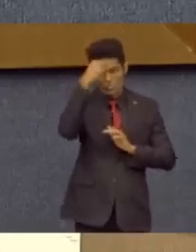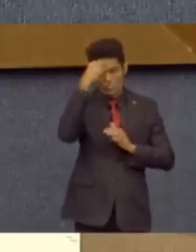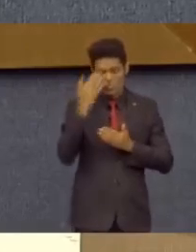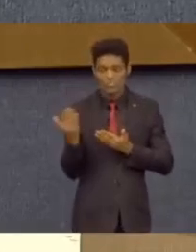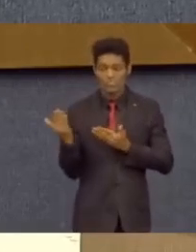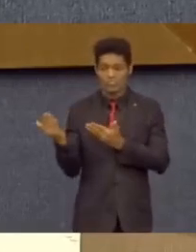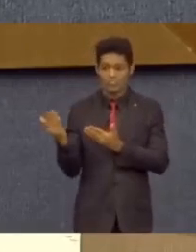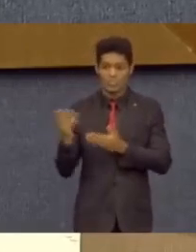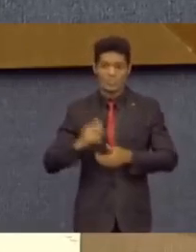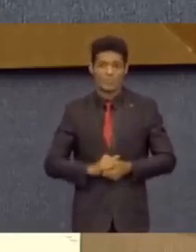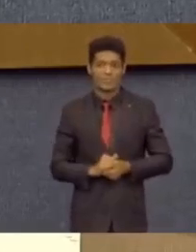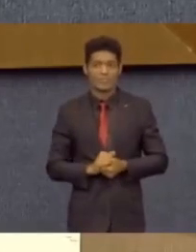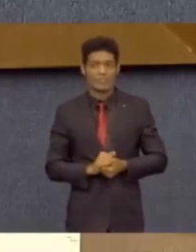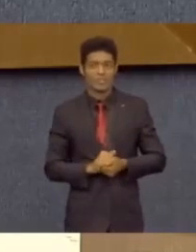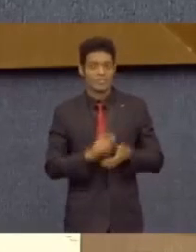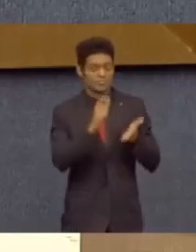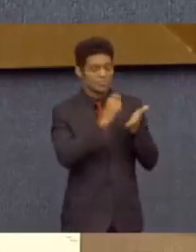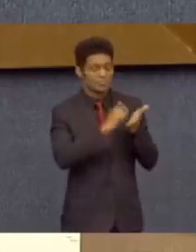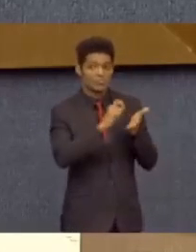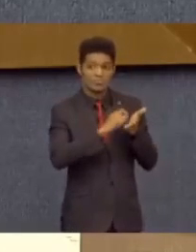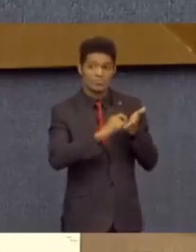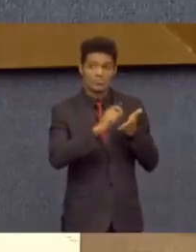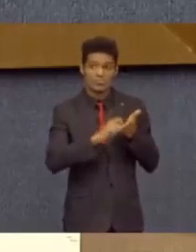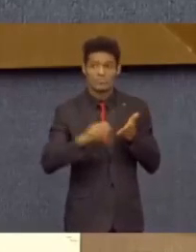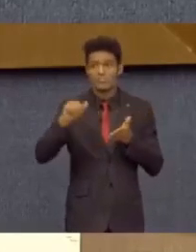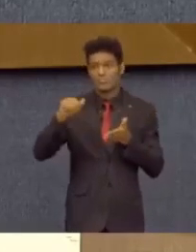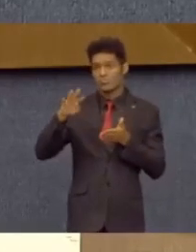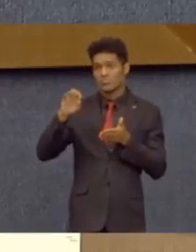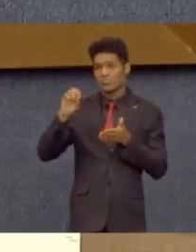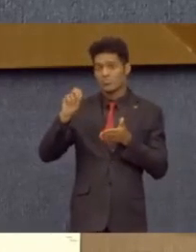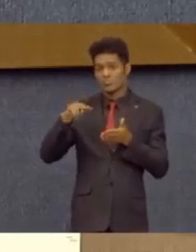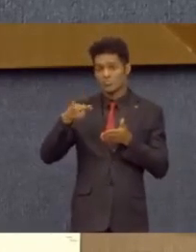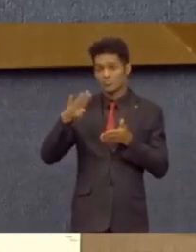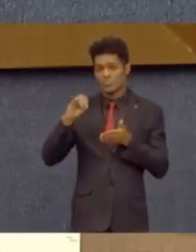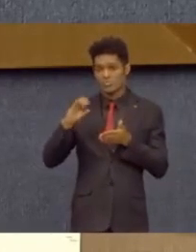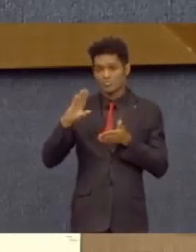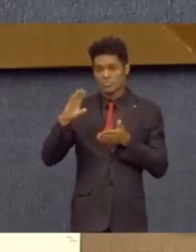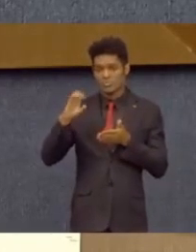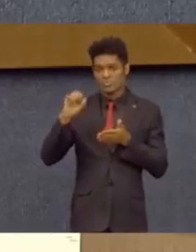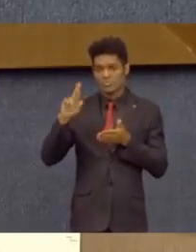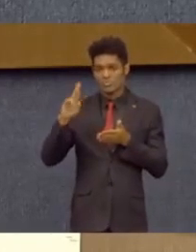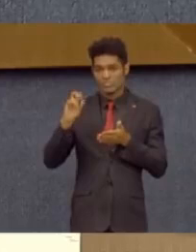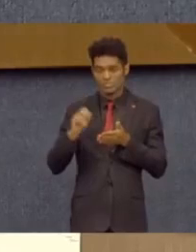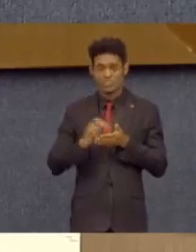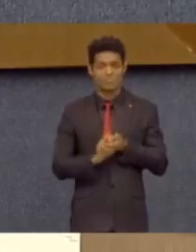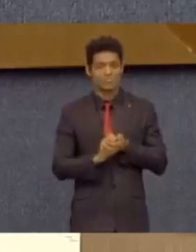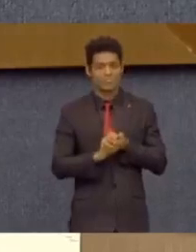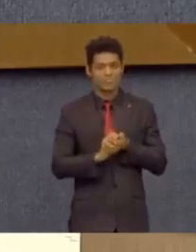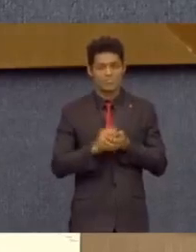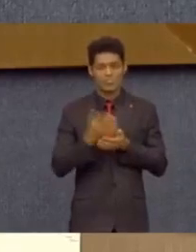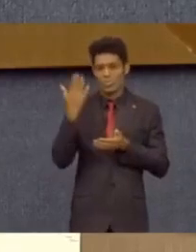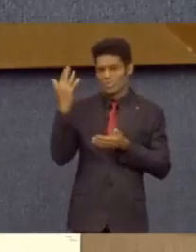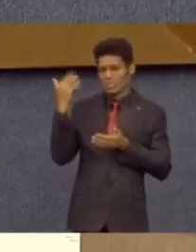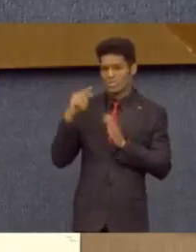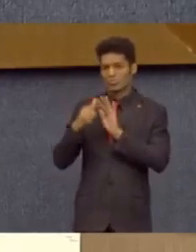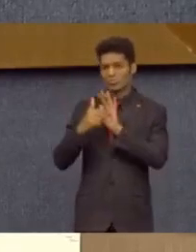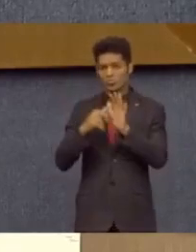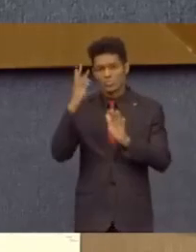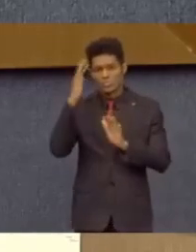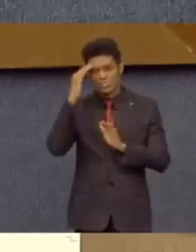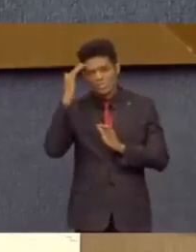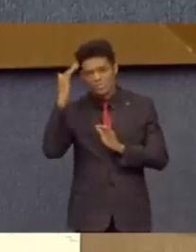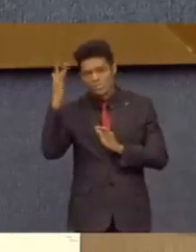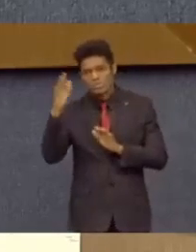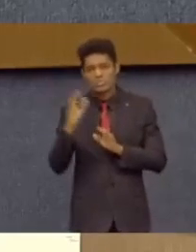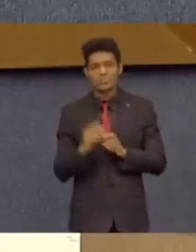O escritor Antônio Cícero, certa vez, trouxe a reflexão sobre o significado de guardar algo